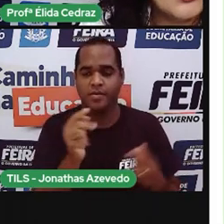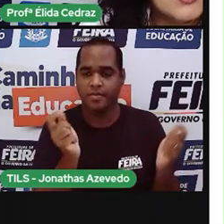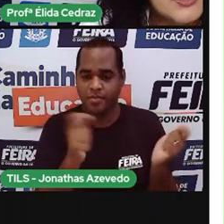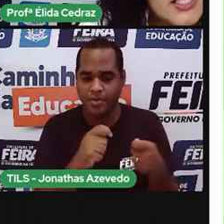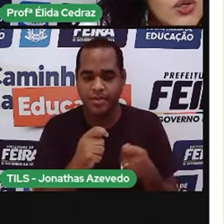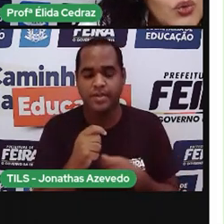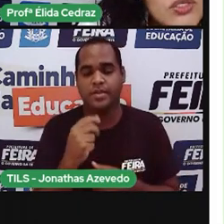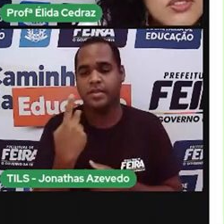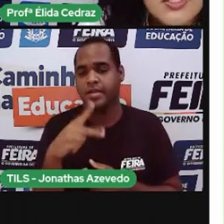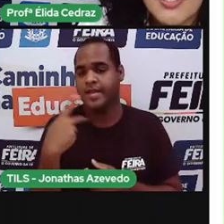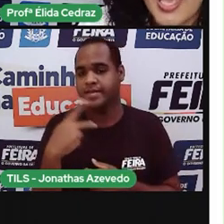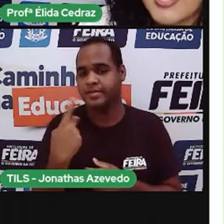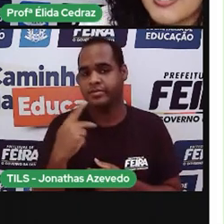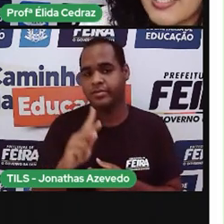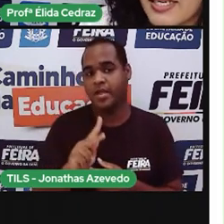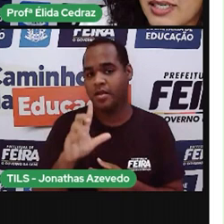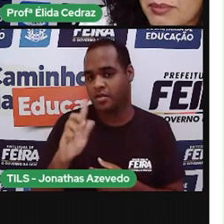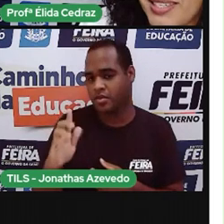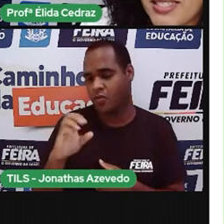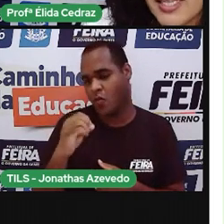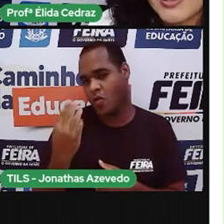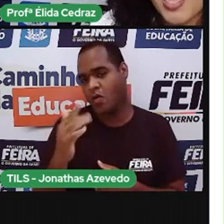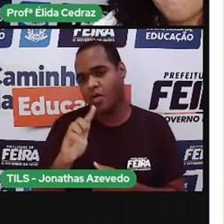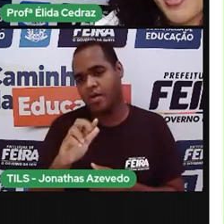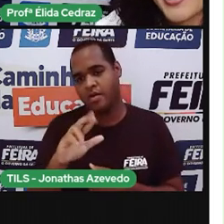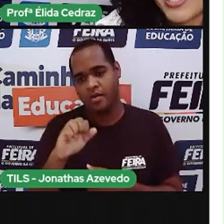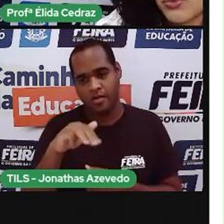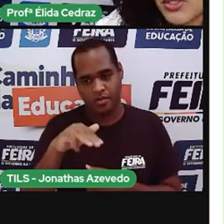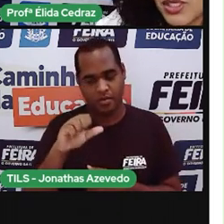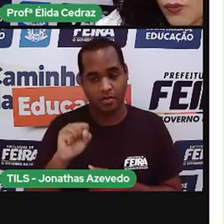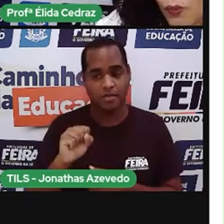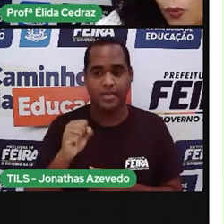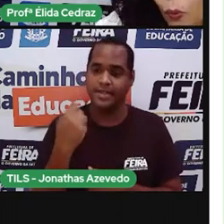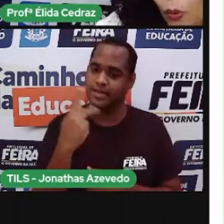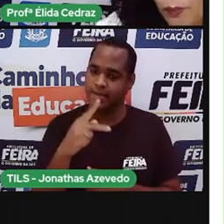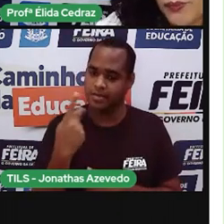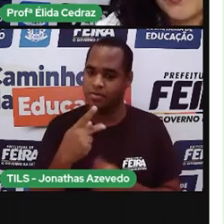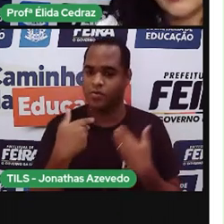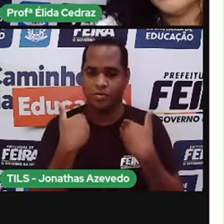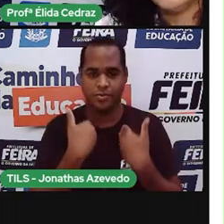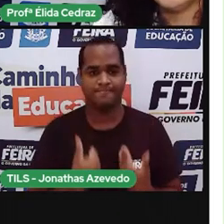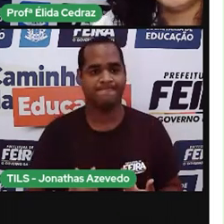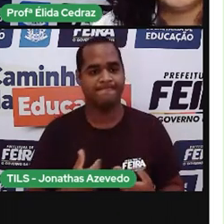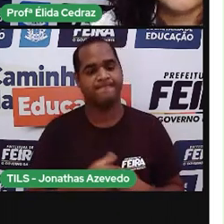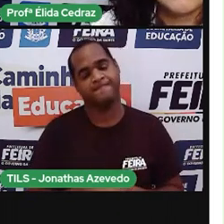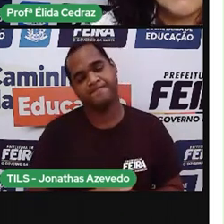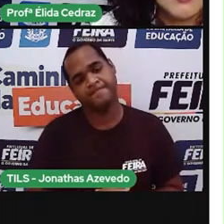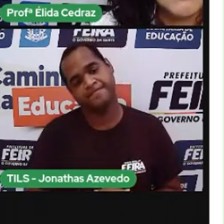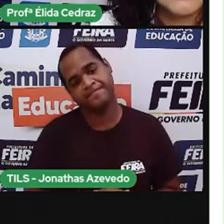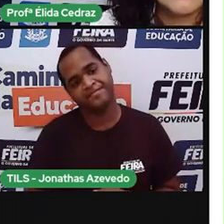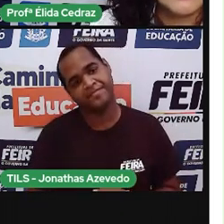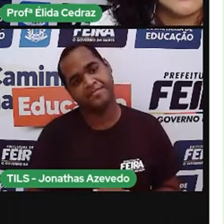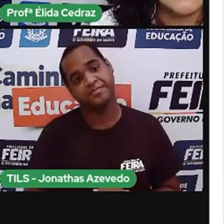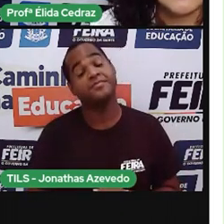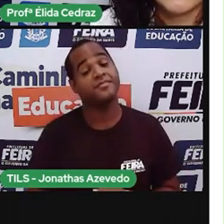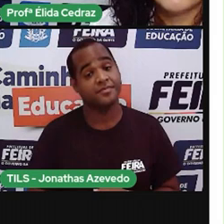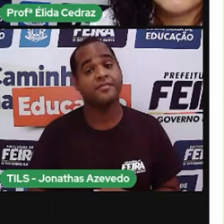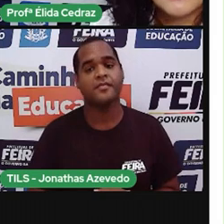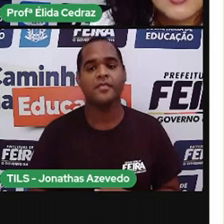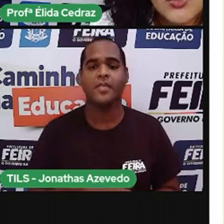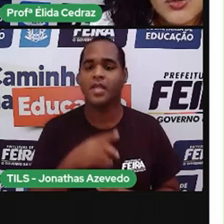são os quilos e as gramas da massa do seu corpo. E nós vimos